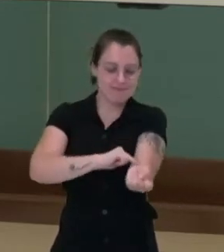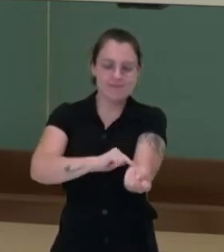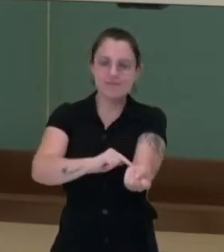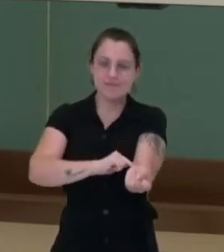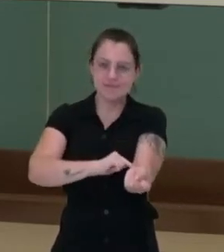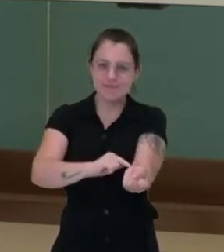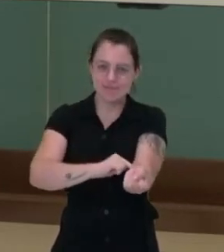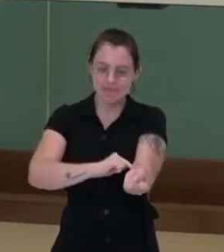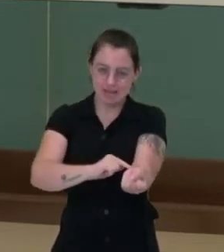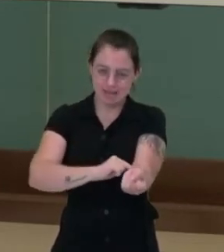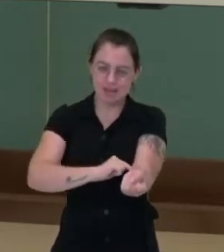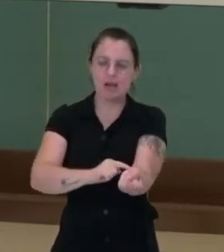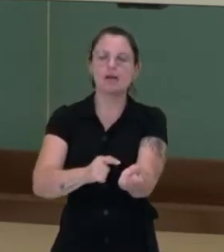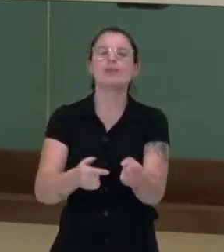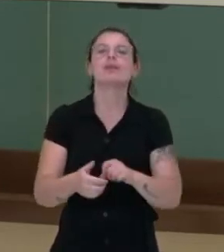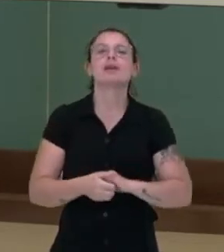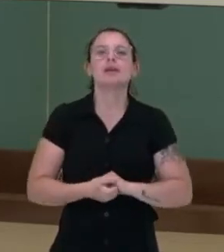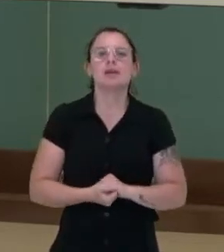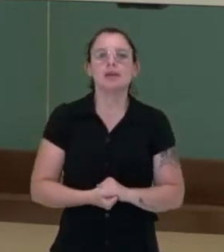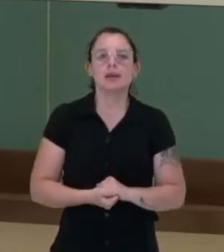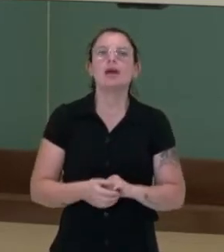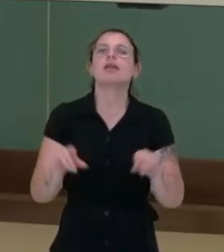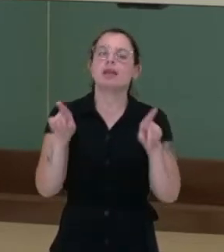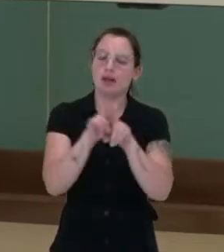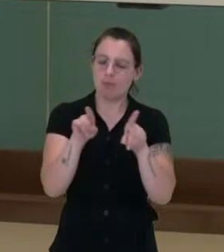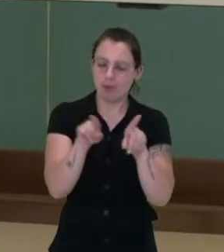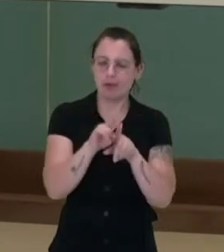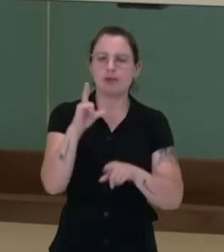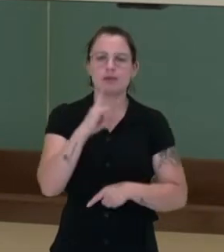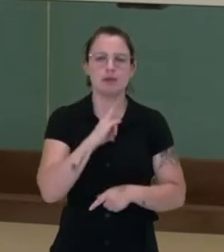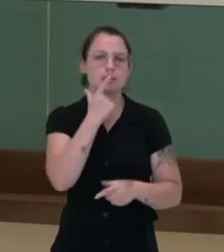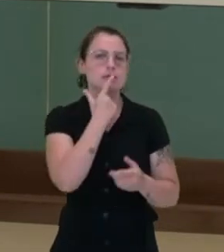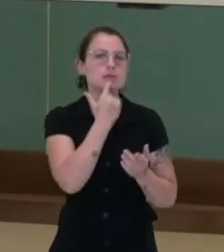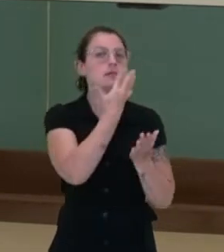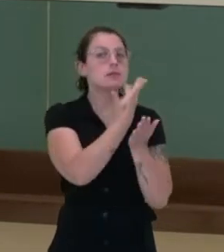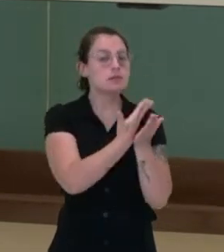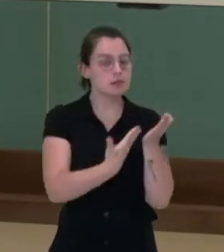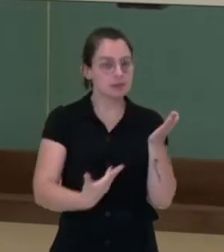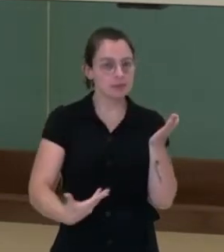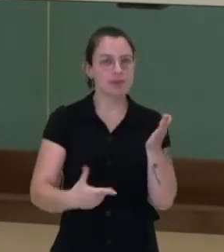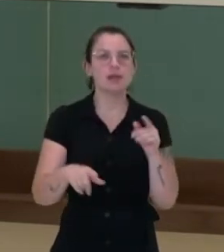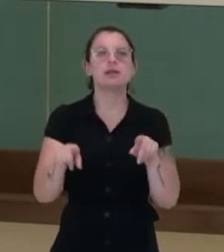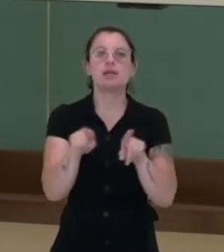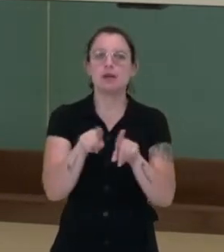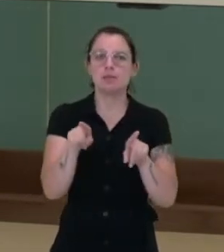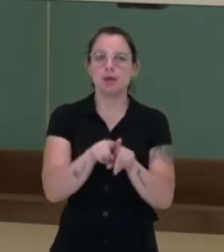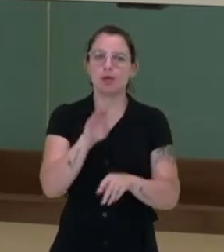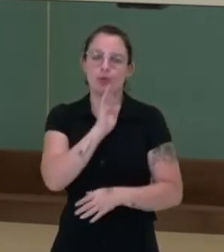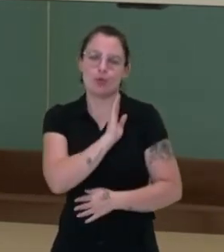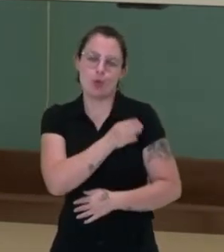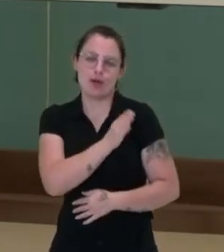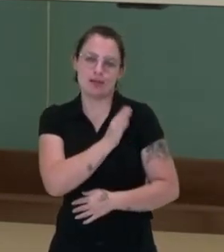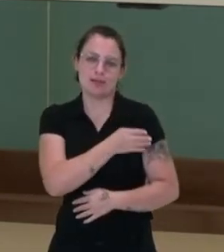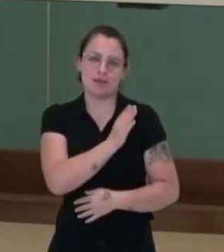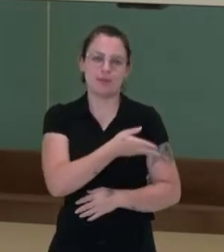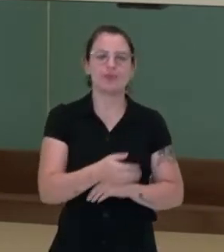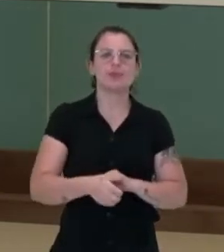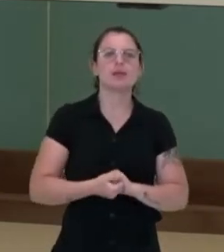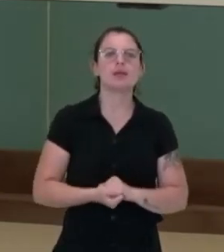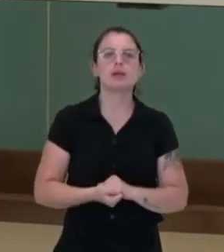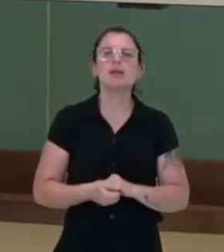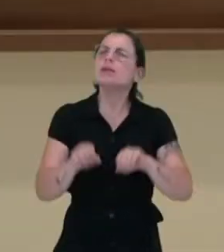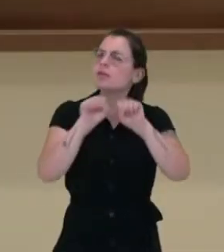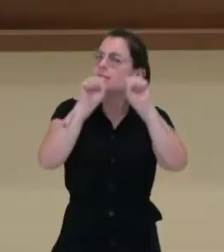também pelo sangue que vai circular no seu interior e o coração. Então, esse sistema ele é muito